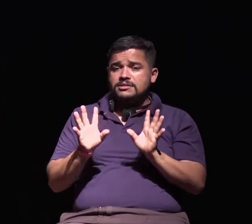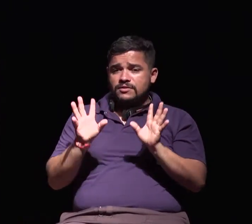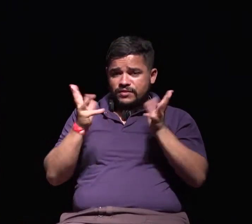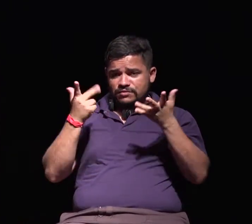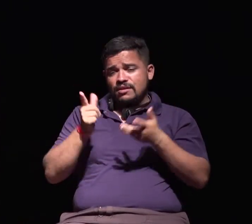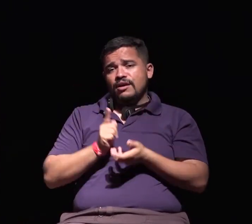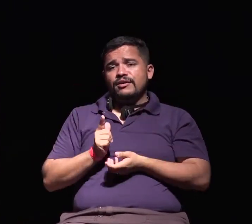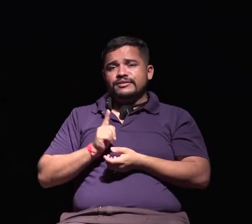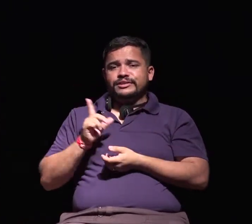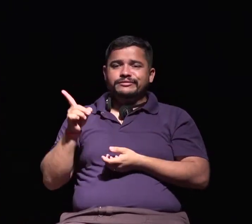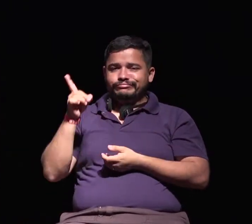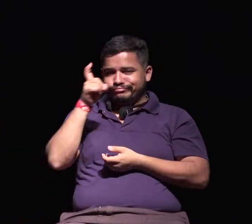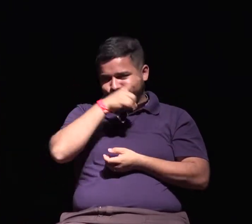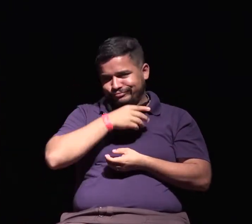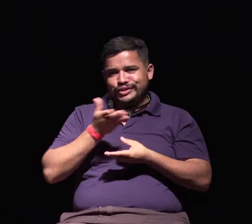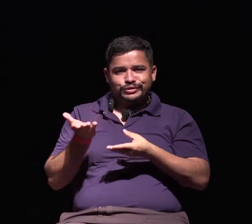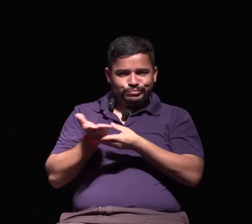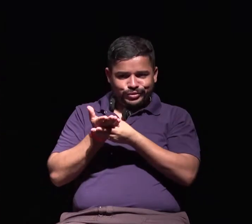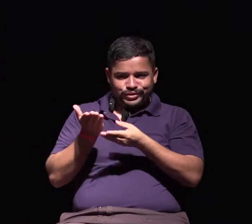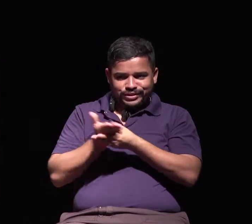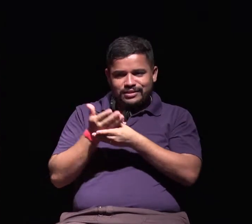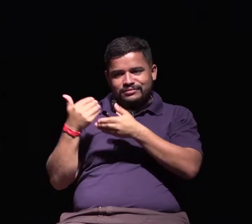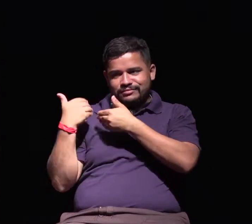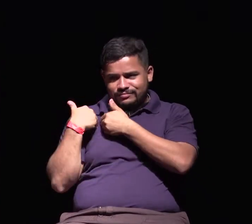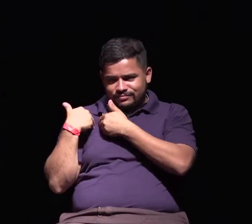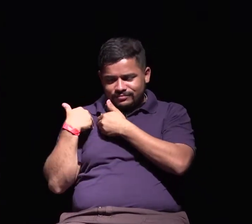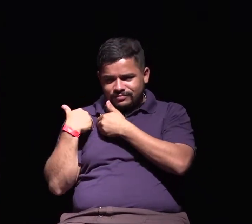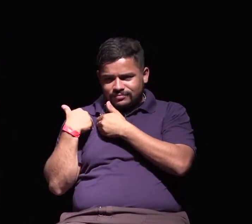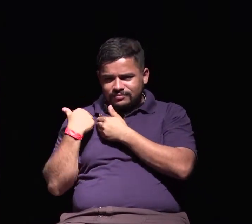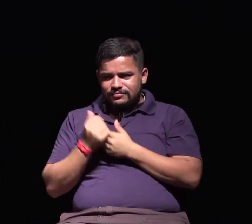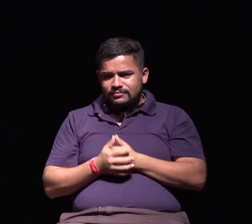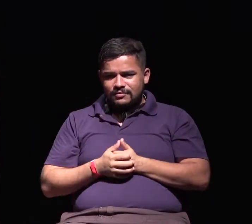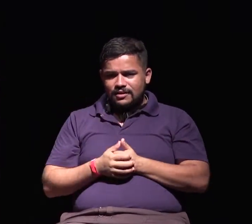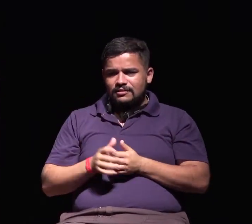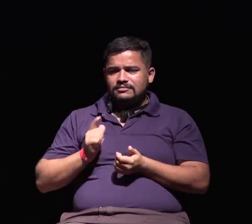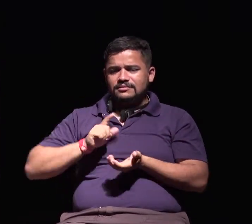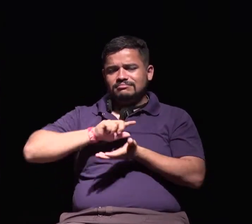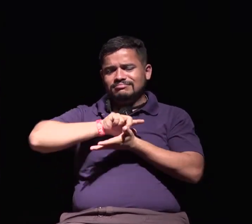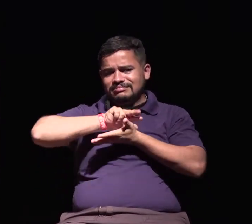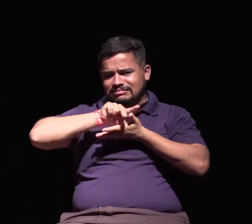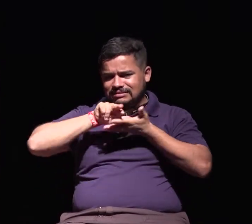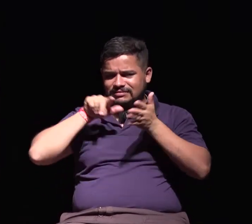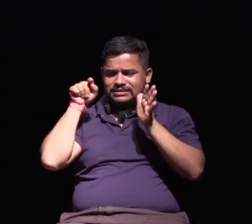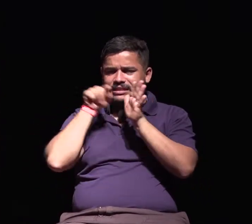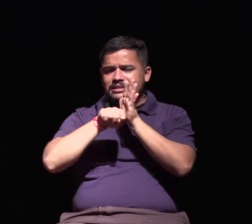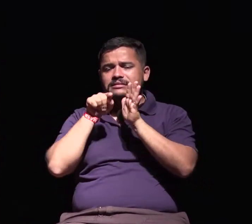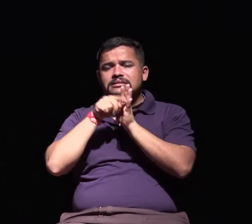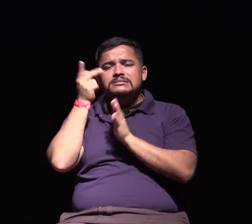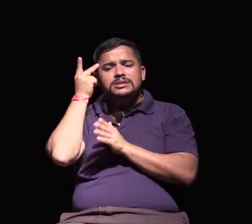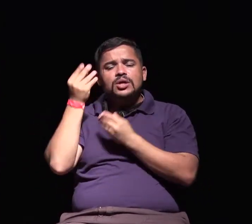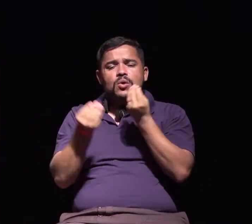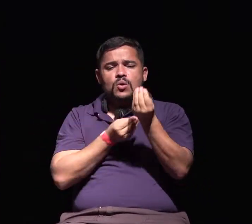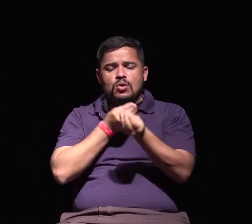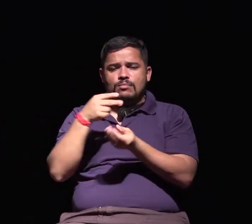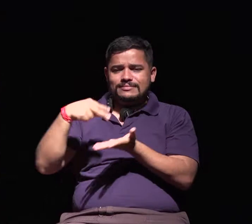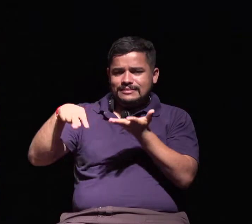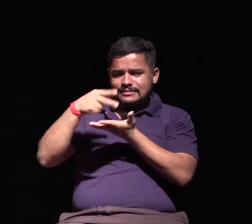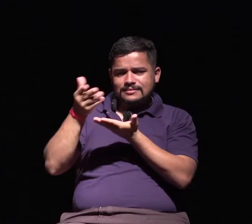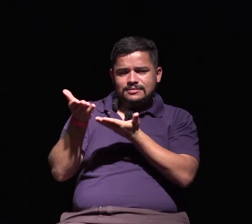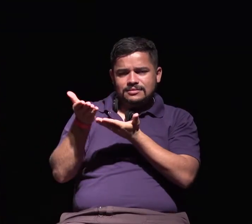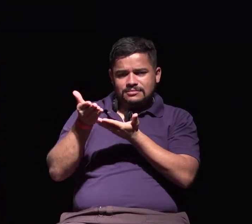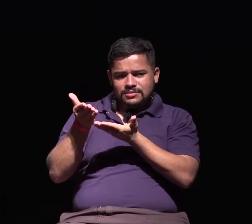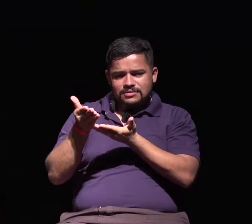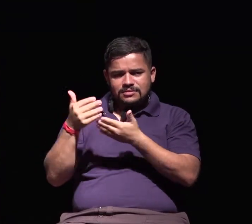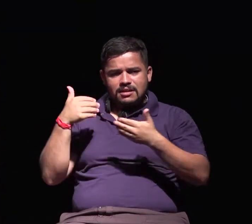com as custas do processo. E esse episódio traz à tona diversas questões para pensar a dança contemporânea, as noções